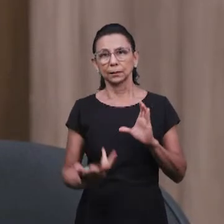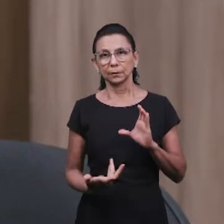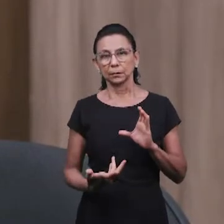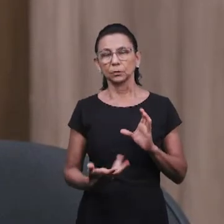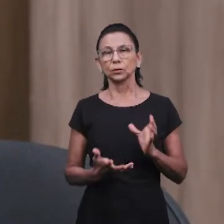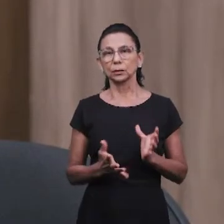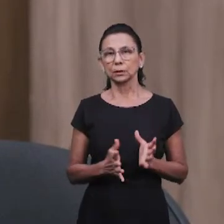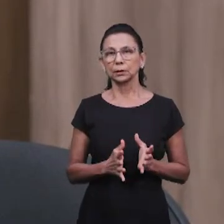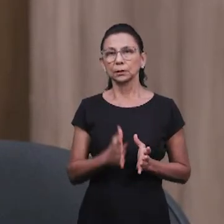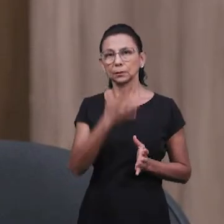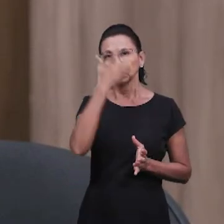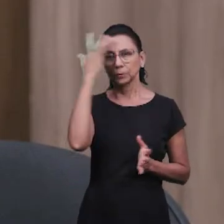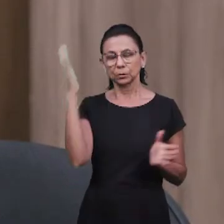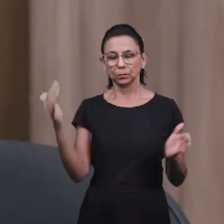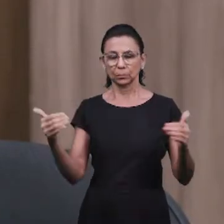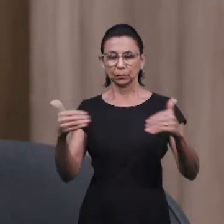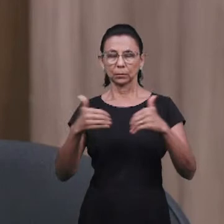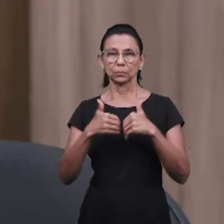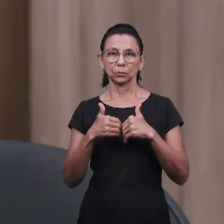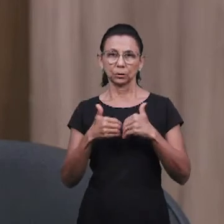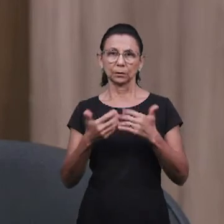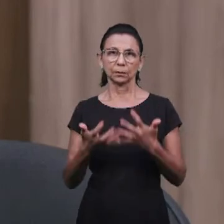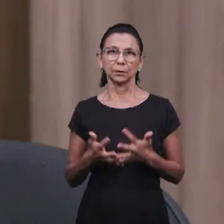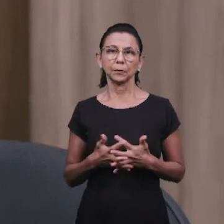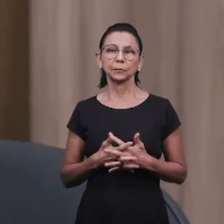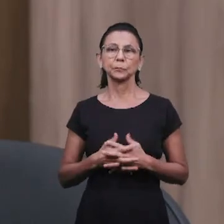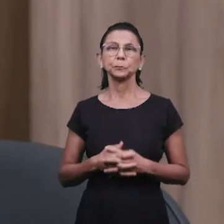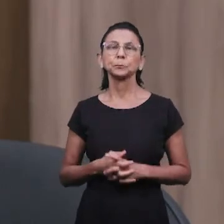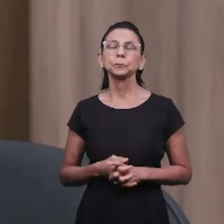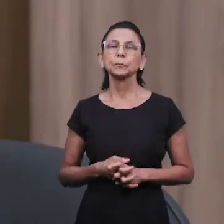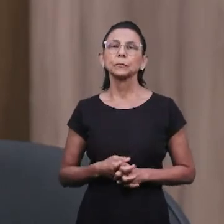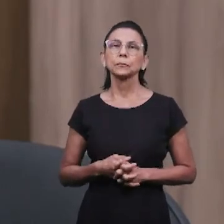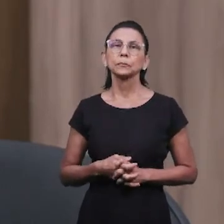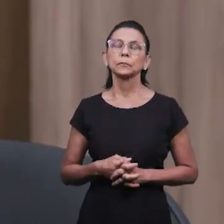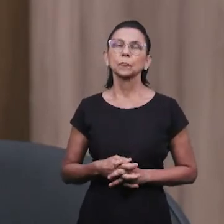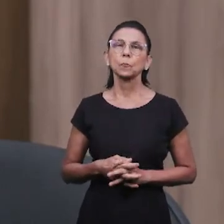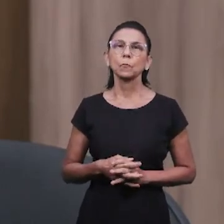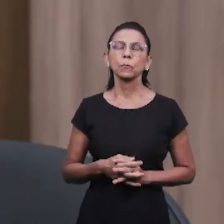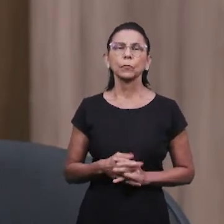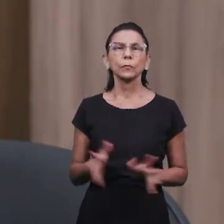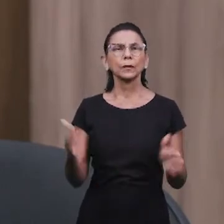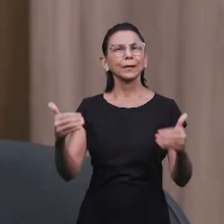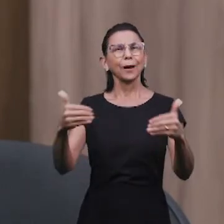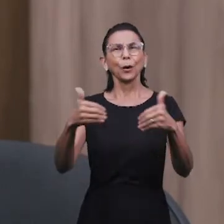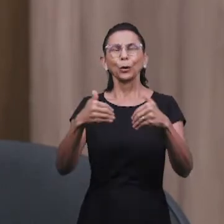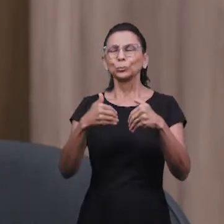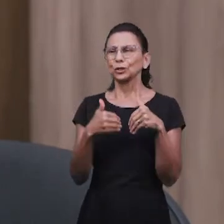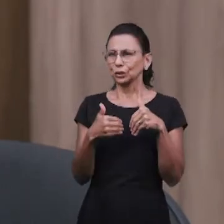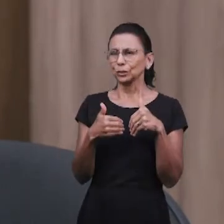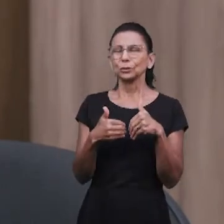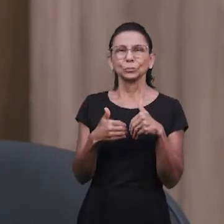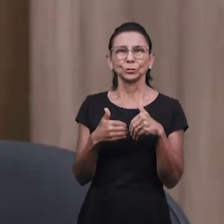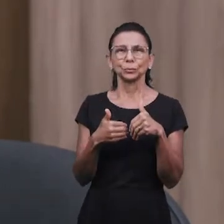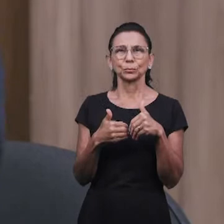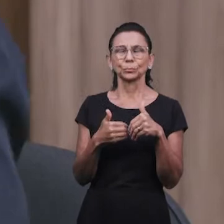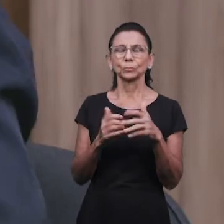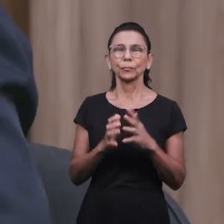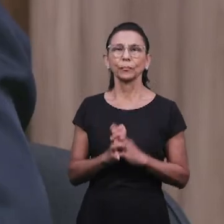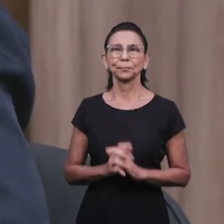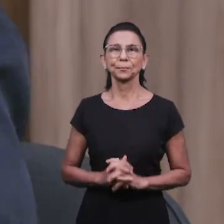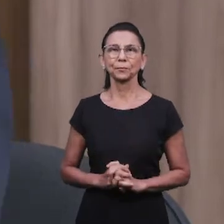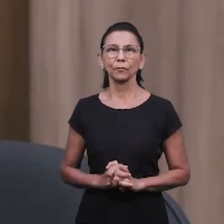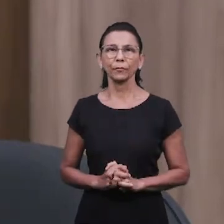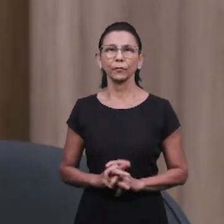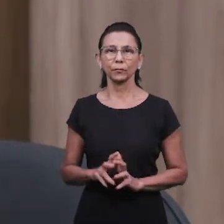verdade, o que a gente entende, até aprendendo com as irmãs aqui, quando nós falamos de autismo, de pessoas, crianças autistas,